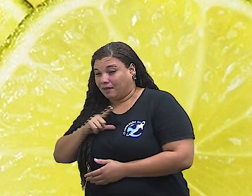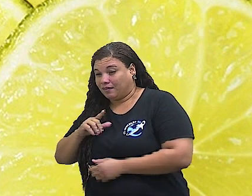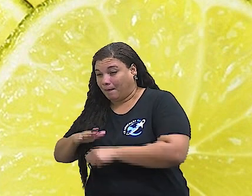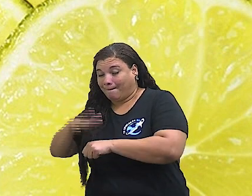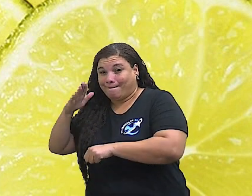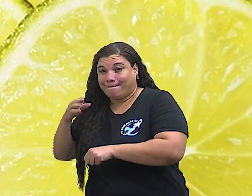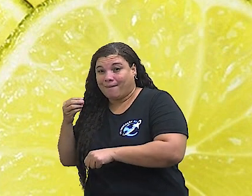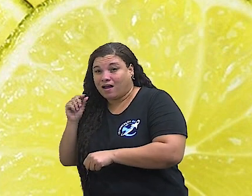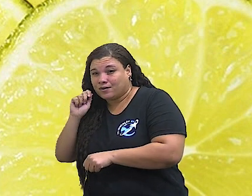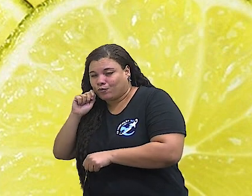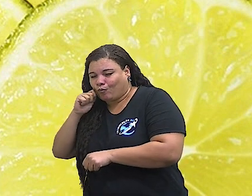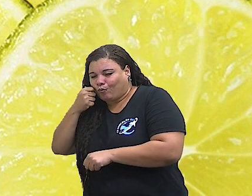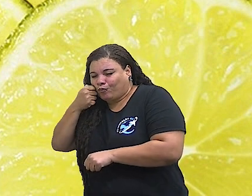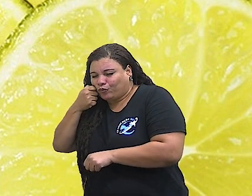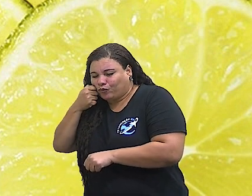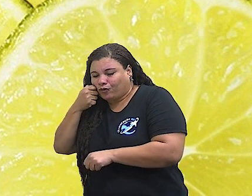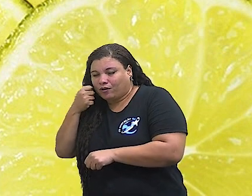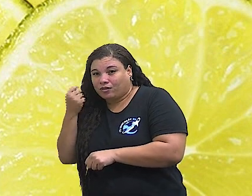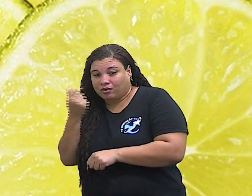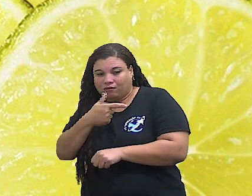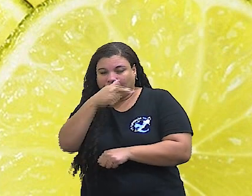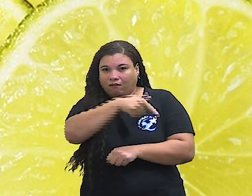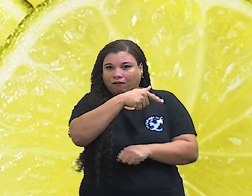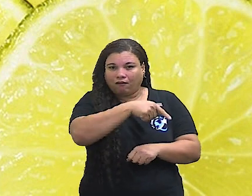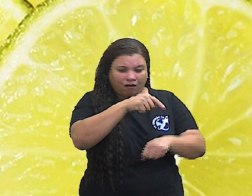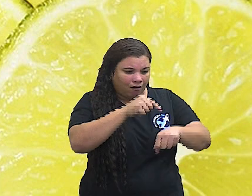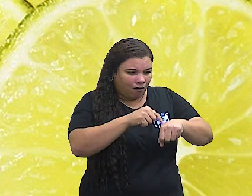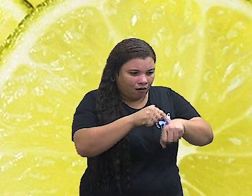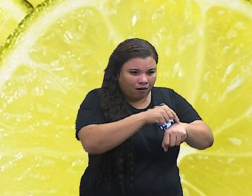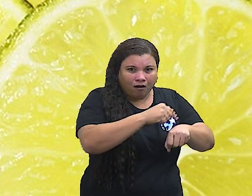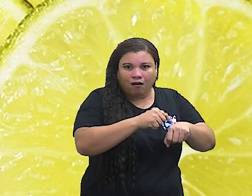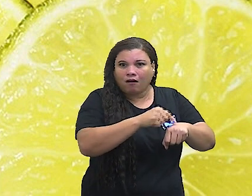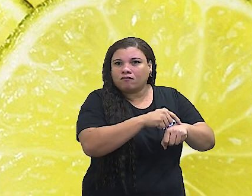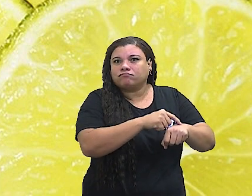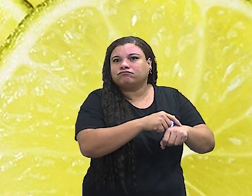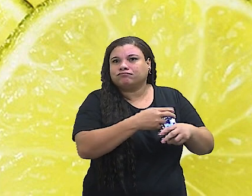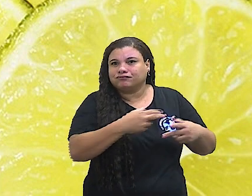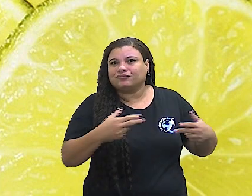mais açúcar não significa que seja mais doce, porque todos nós